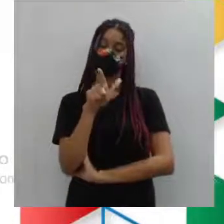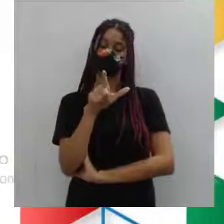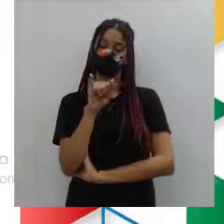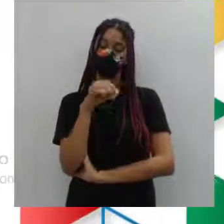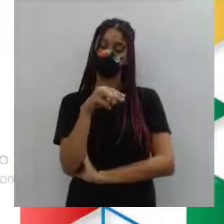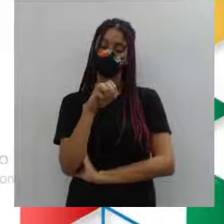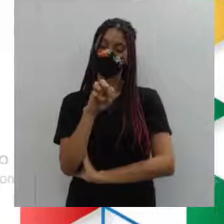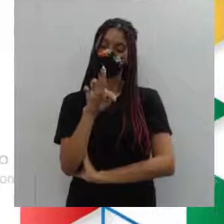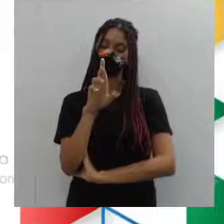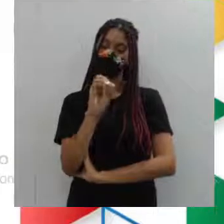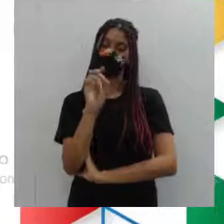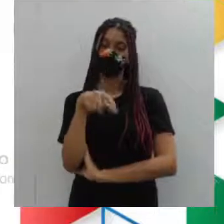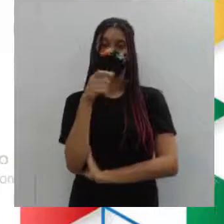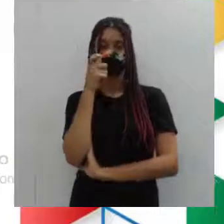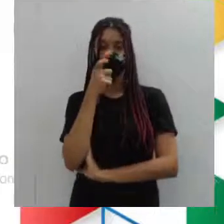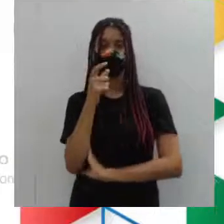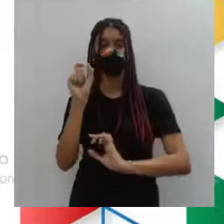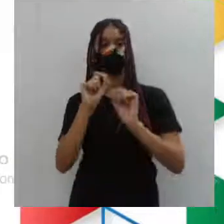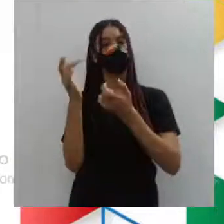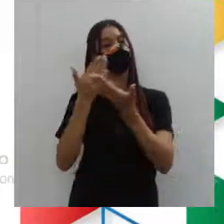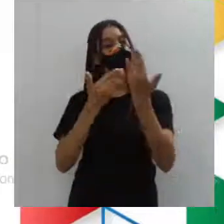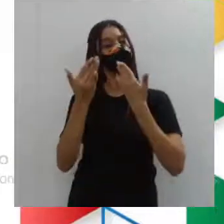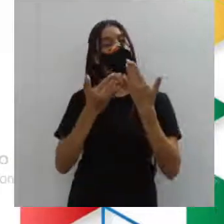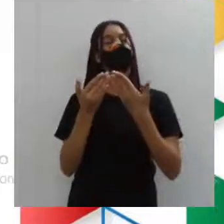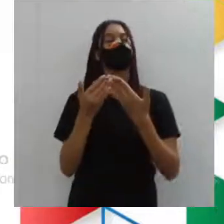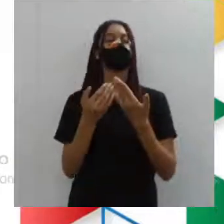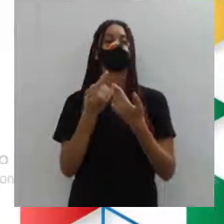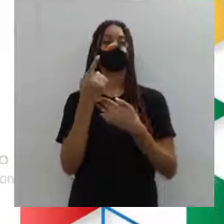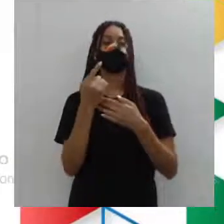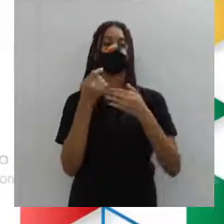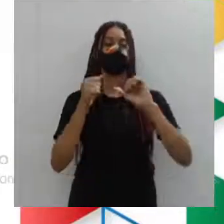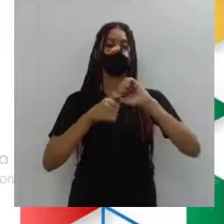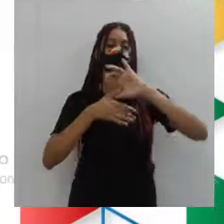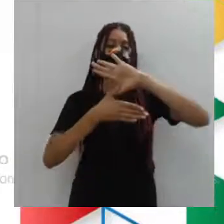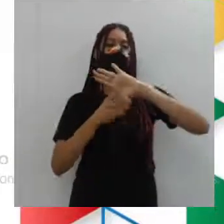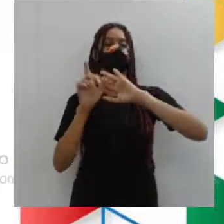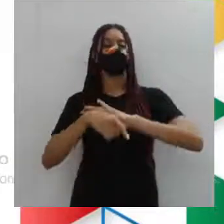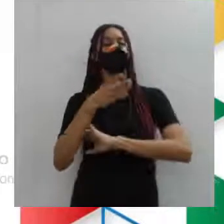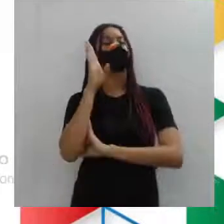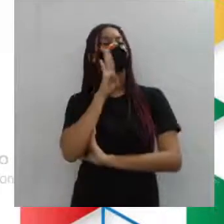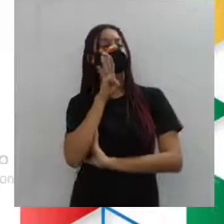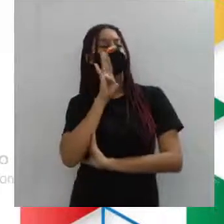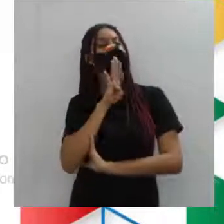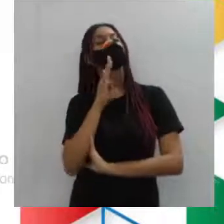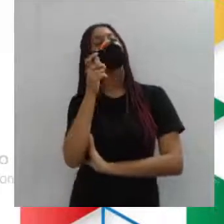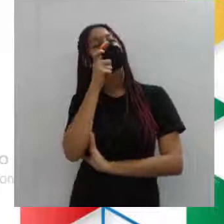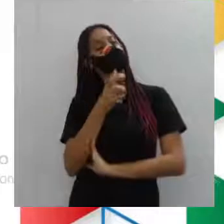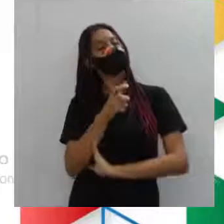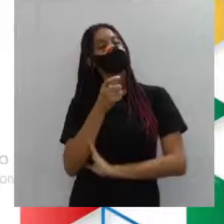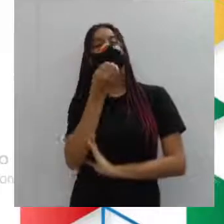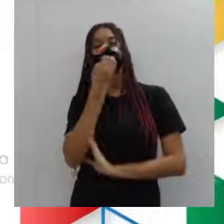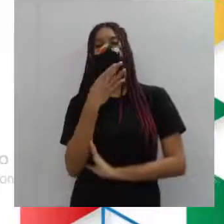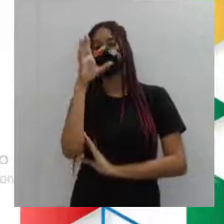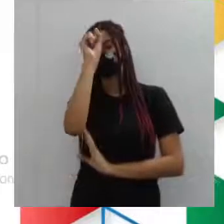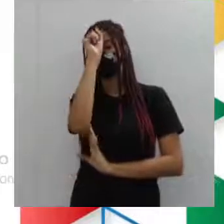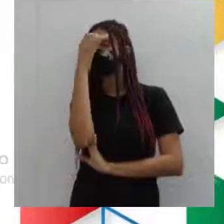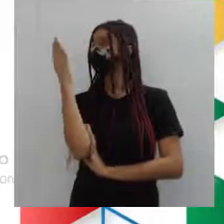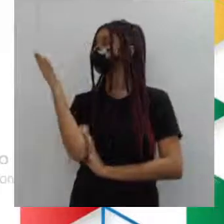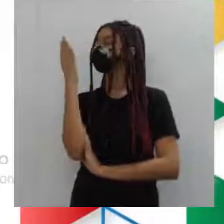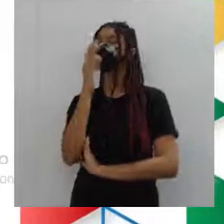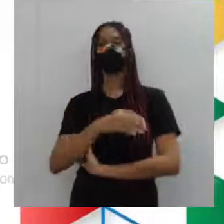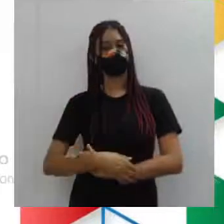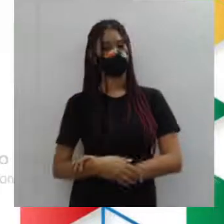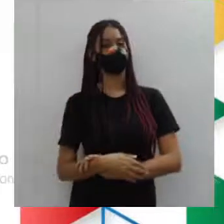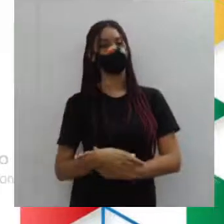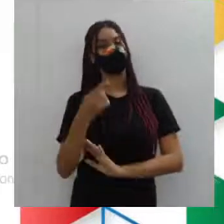cores. Cada cor correlaciona uma escala de um mapa. É muito legal, muito interessante, divertido aprender sobre isso, tá bom? Dá